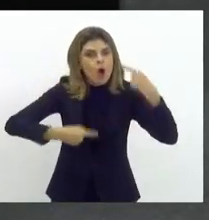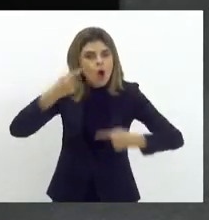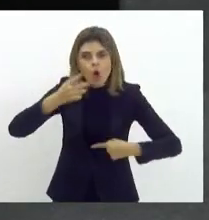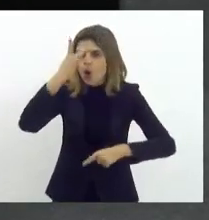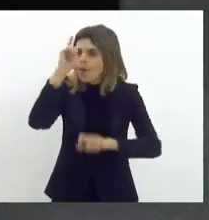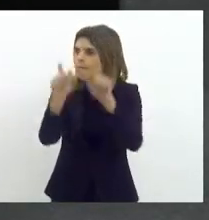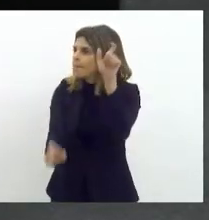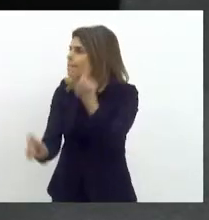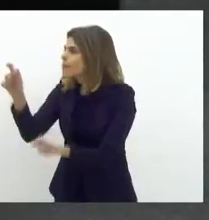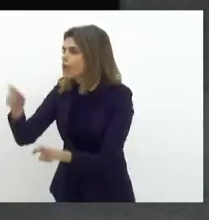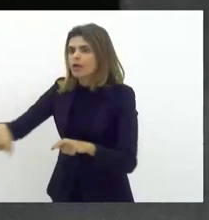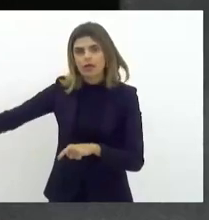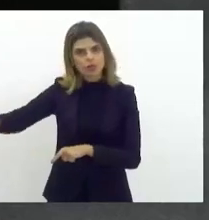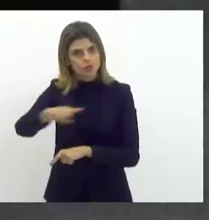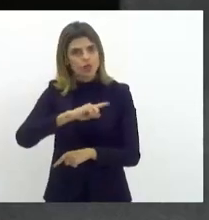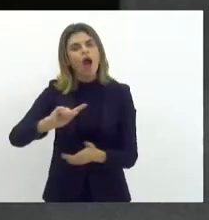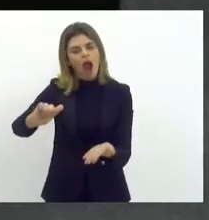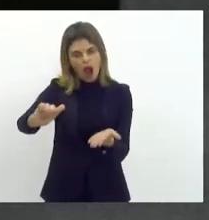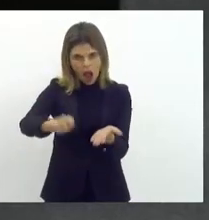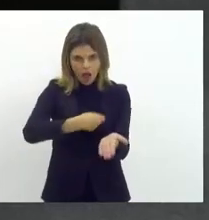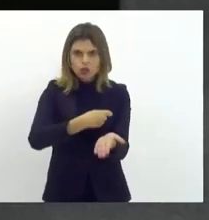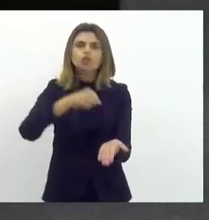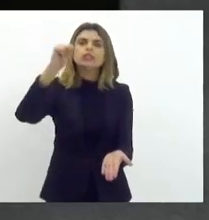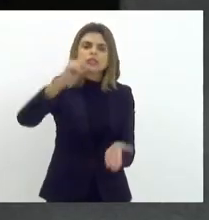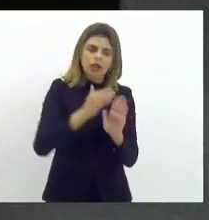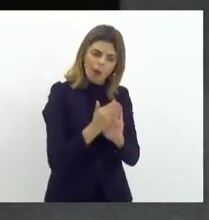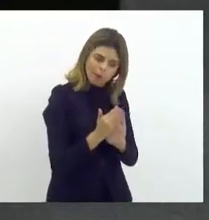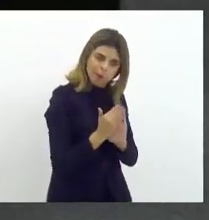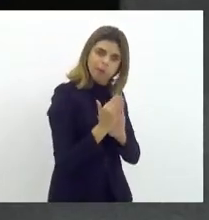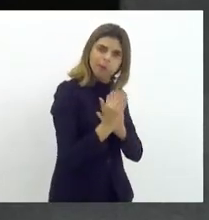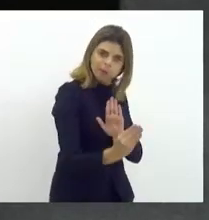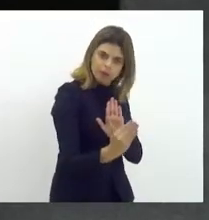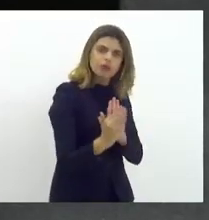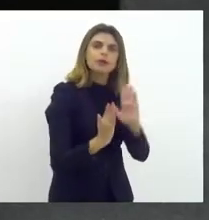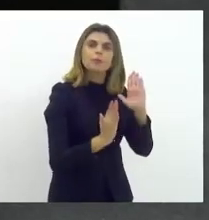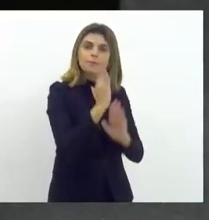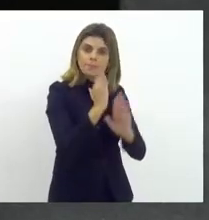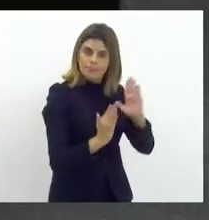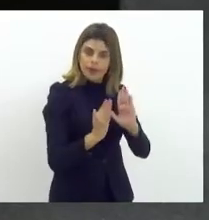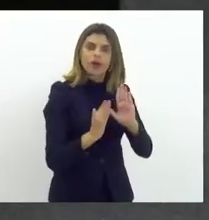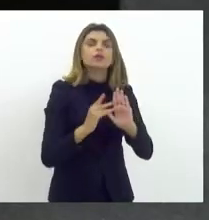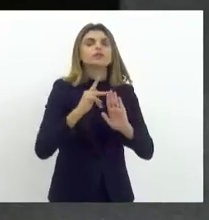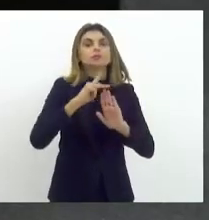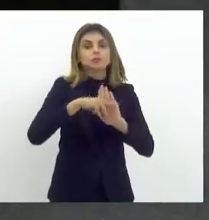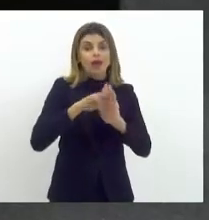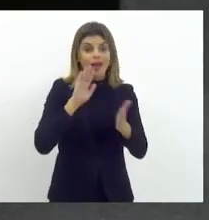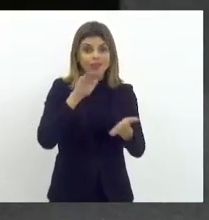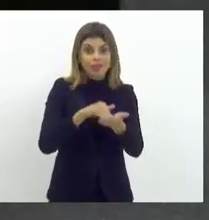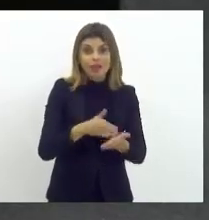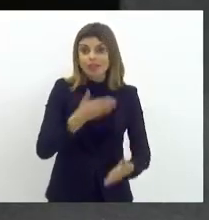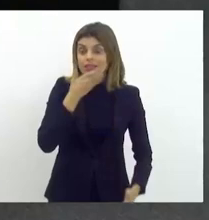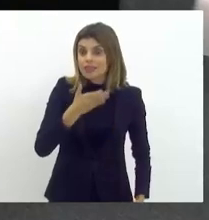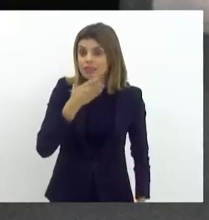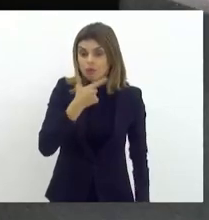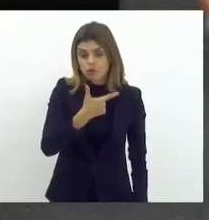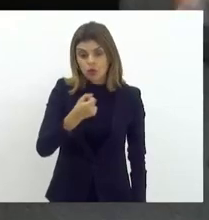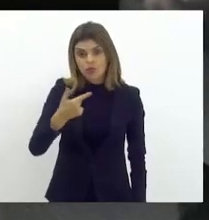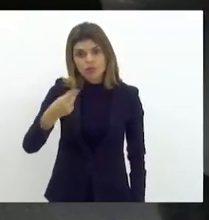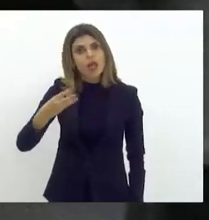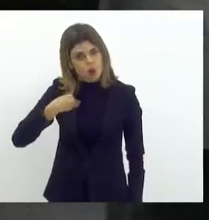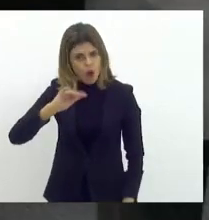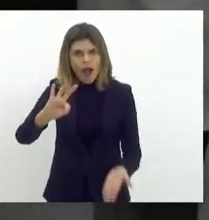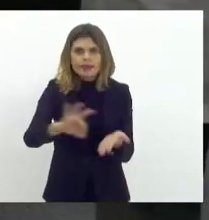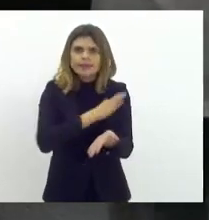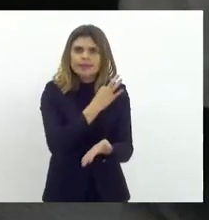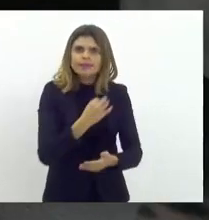de pessoas que assinou a prorrogação do programa supera RJ até dezembro de 2023 sou eu